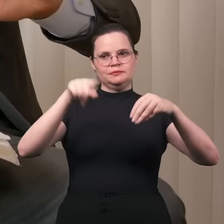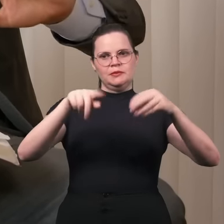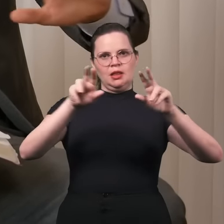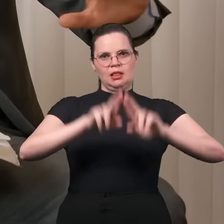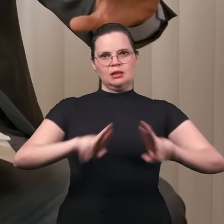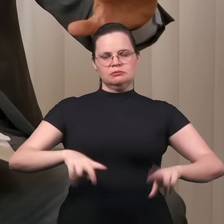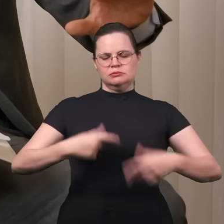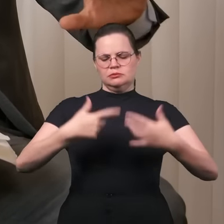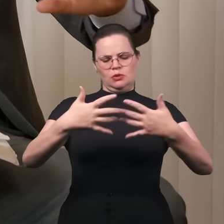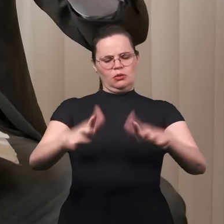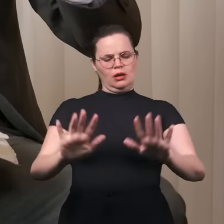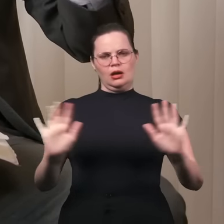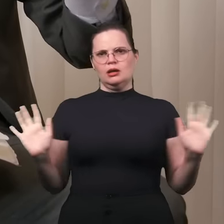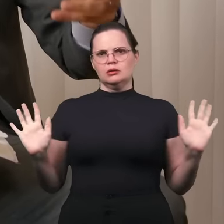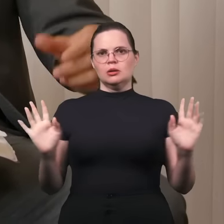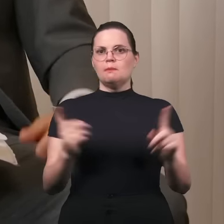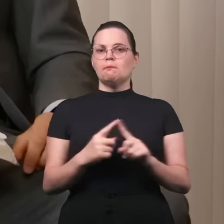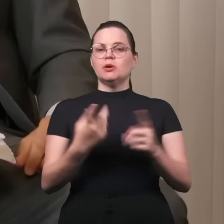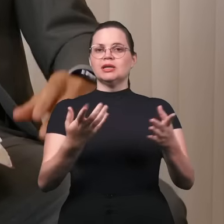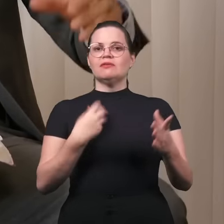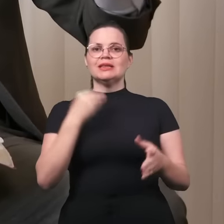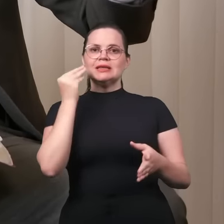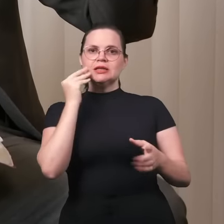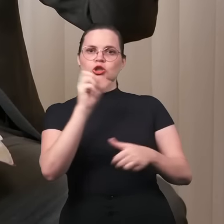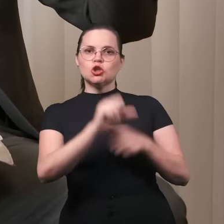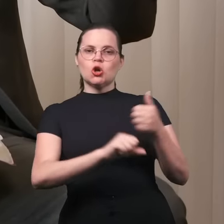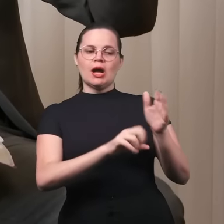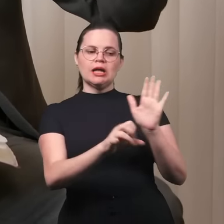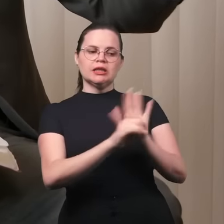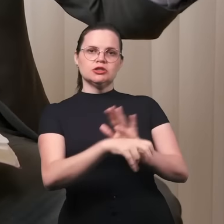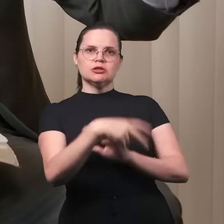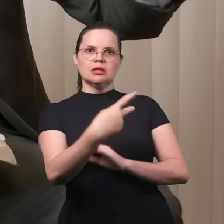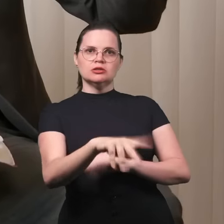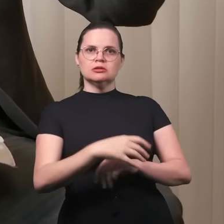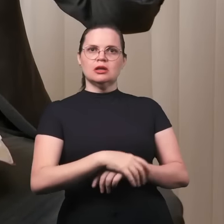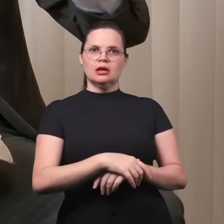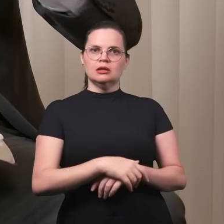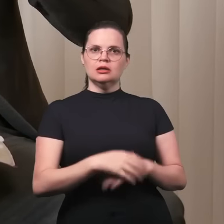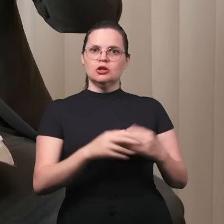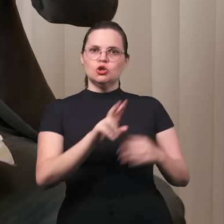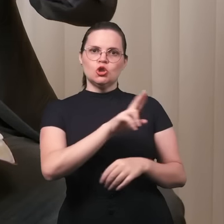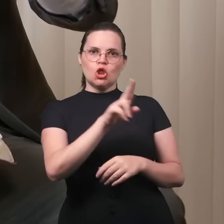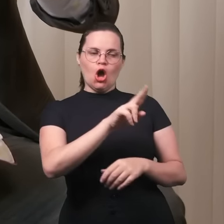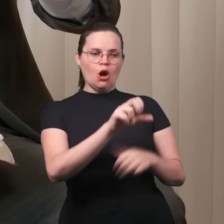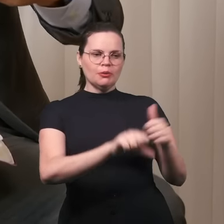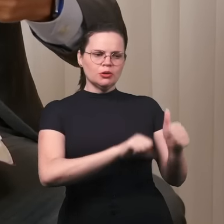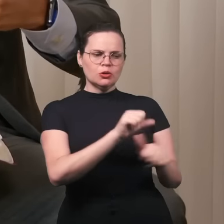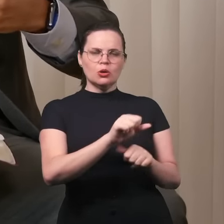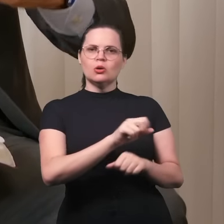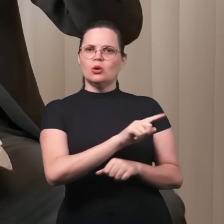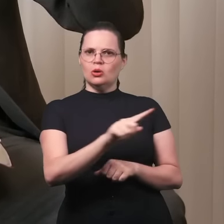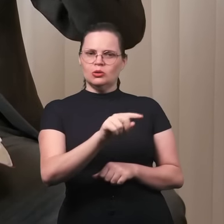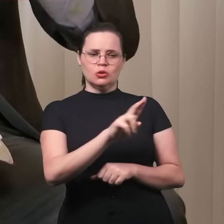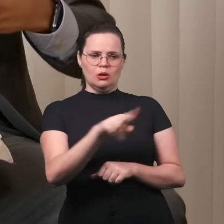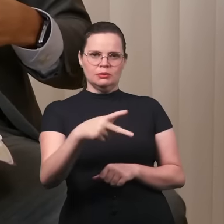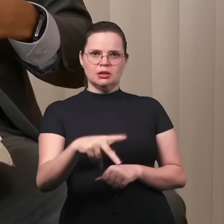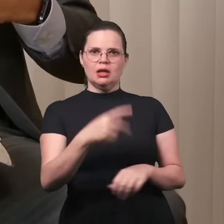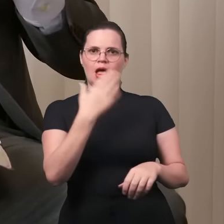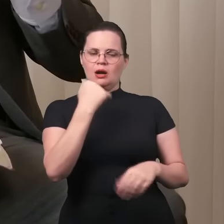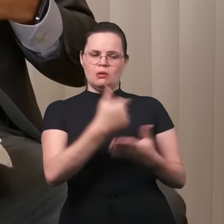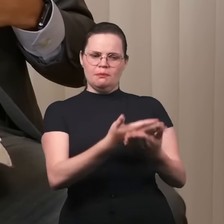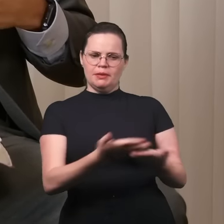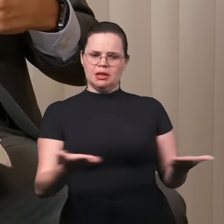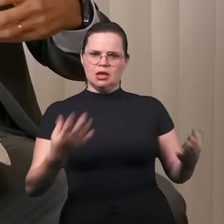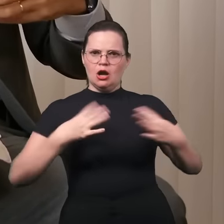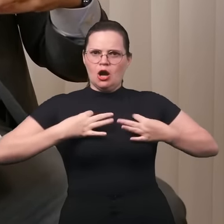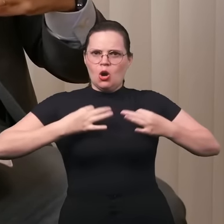Porque o rei queria mudar a identidade deles. O rei queria mudar o nome, mudou o nome. Buscou mudar o nome, a alimentação,